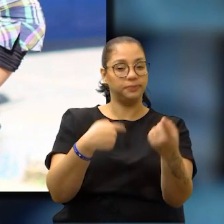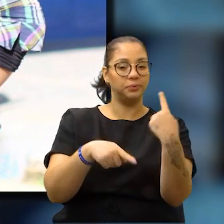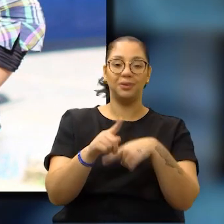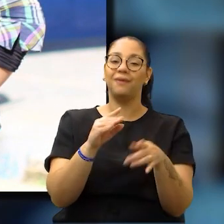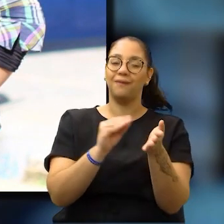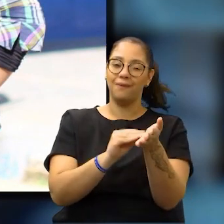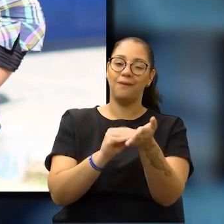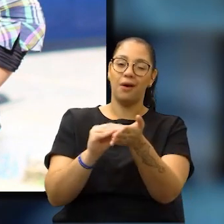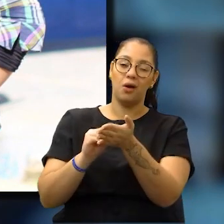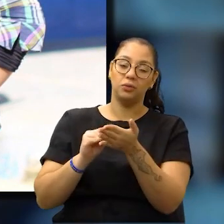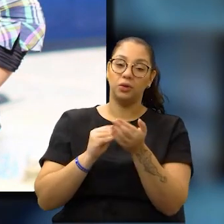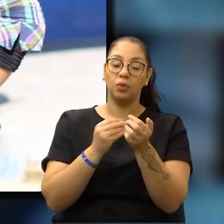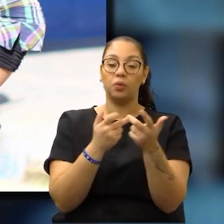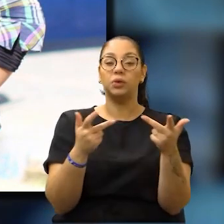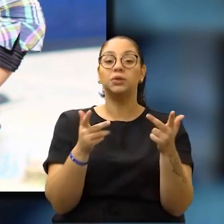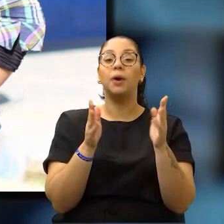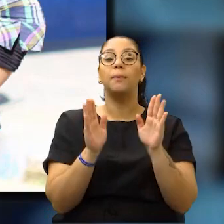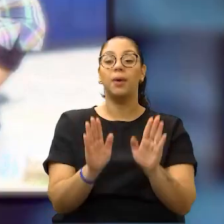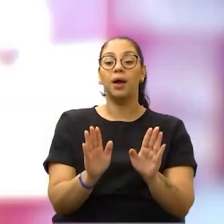coisa, mas